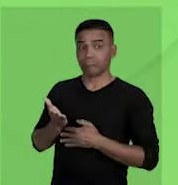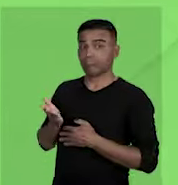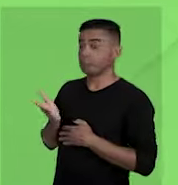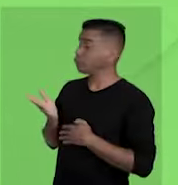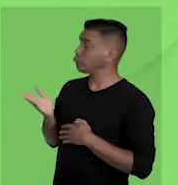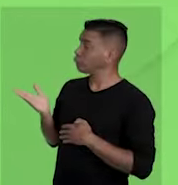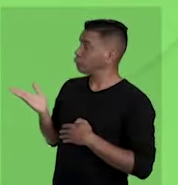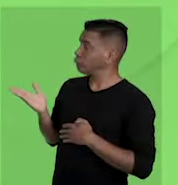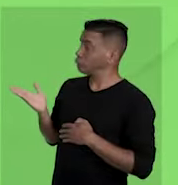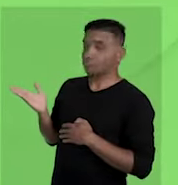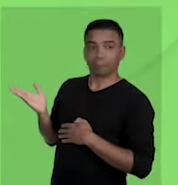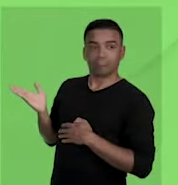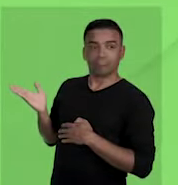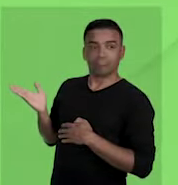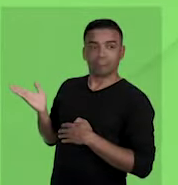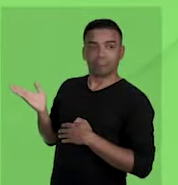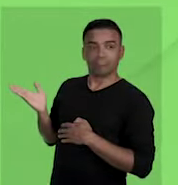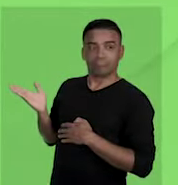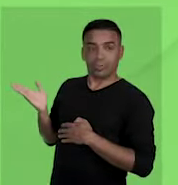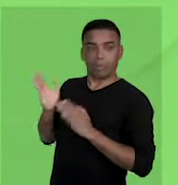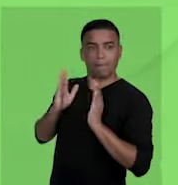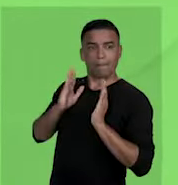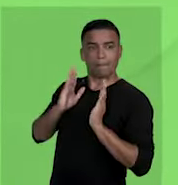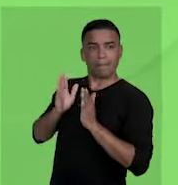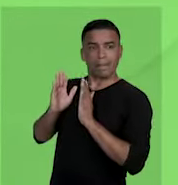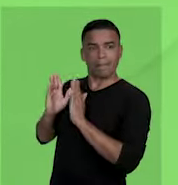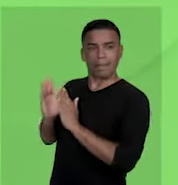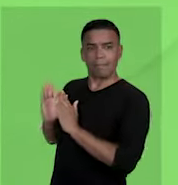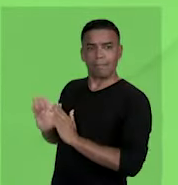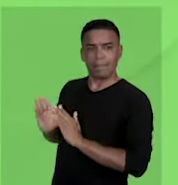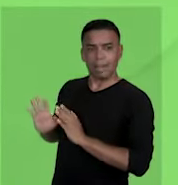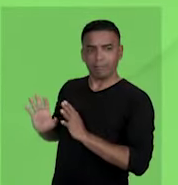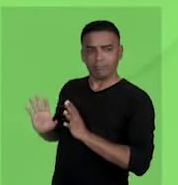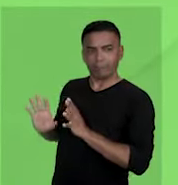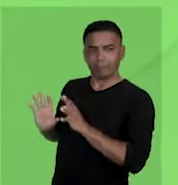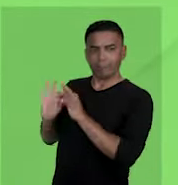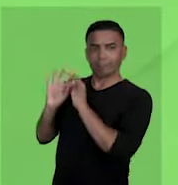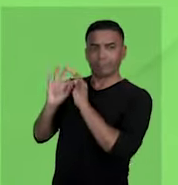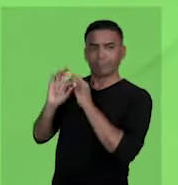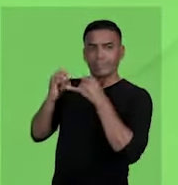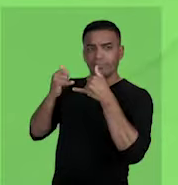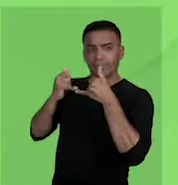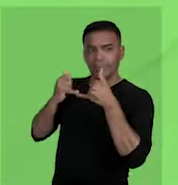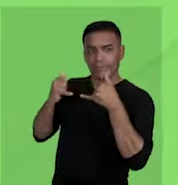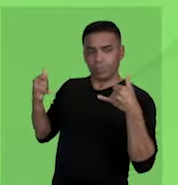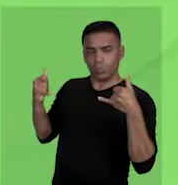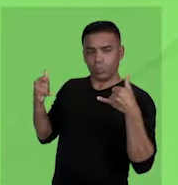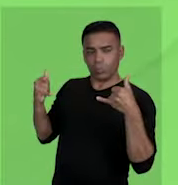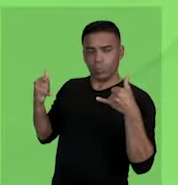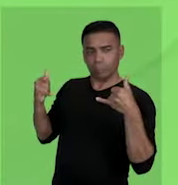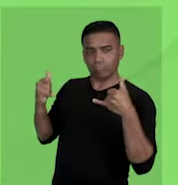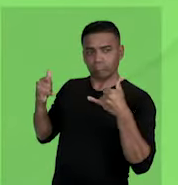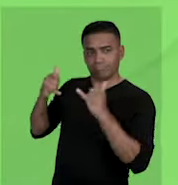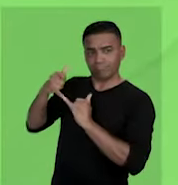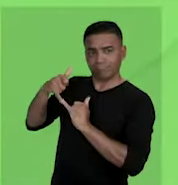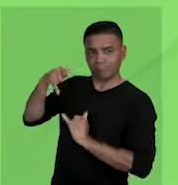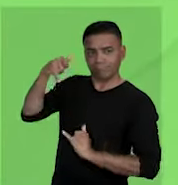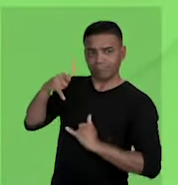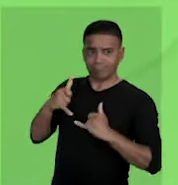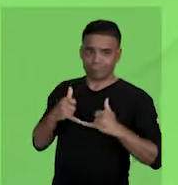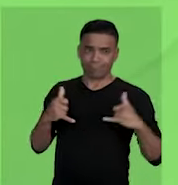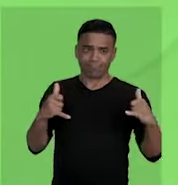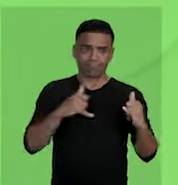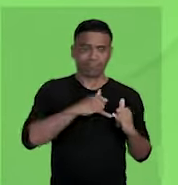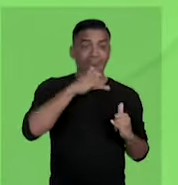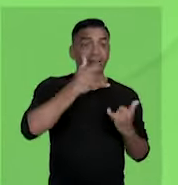por vários dispositivos que estão conectados por fios condutores, permitindo a passagem